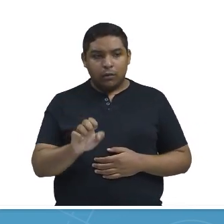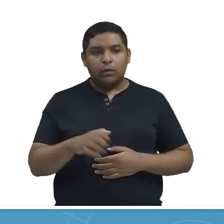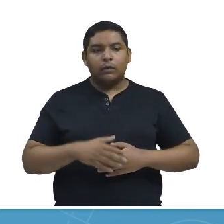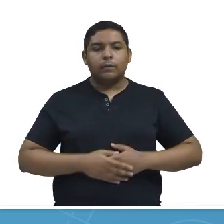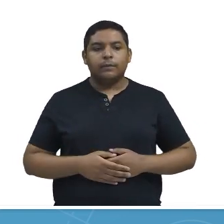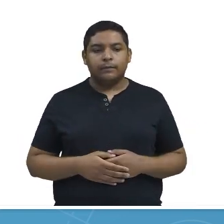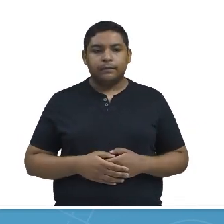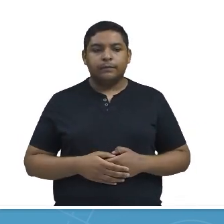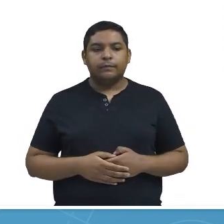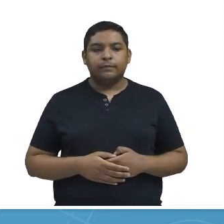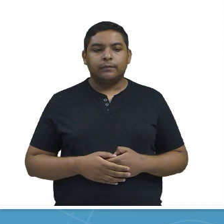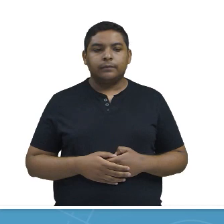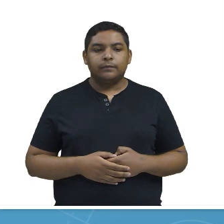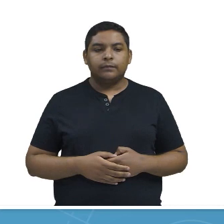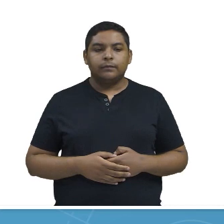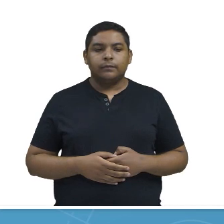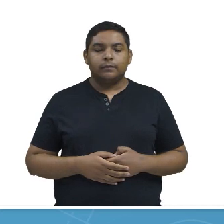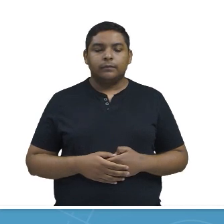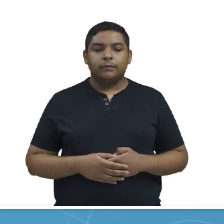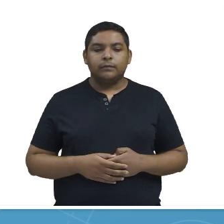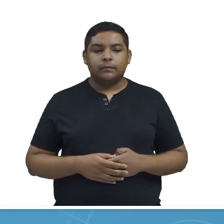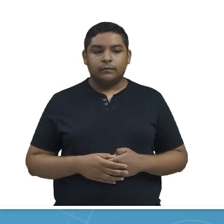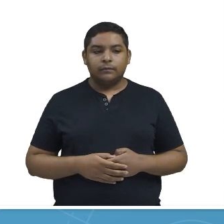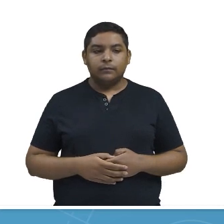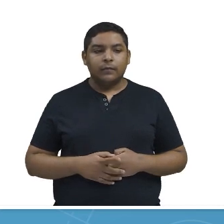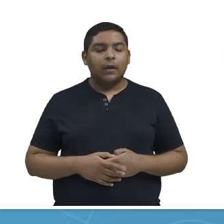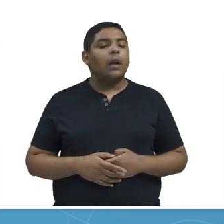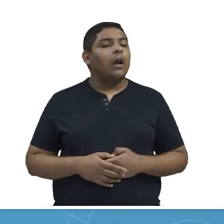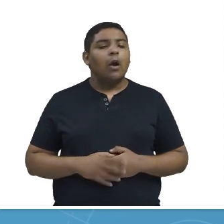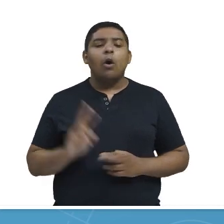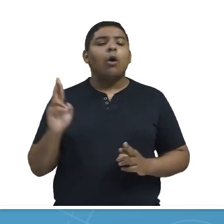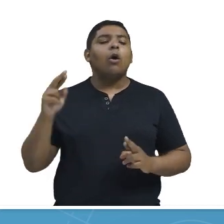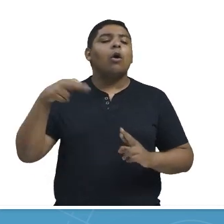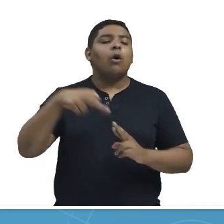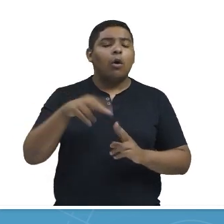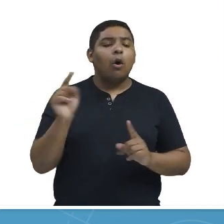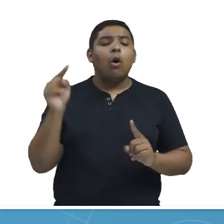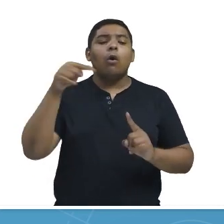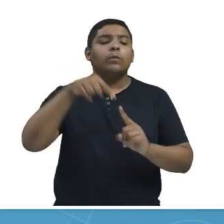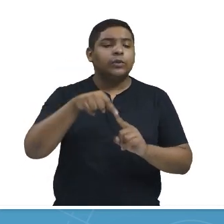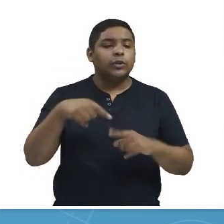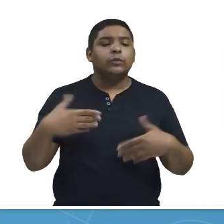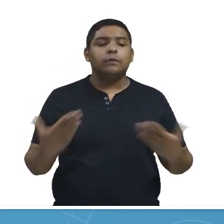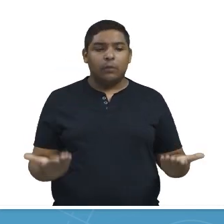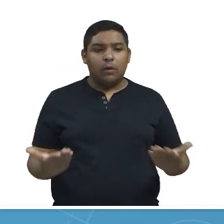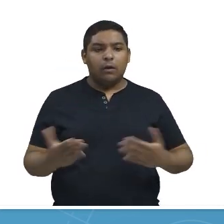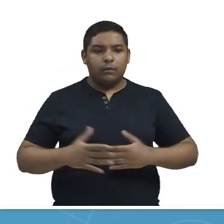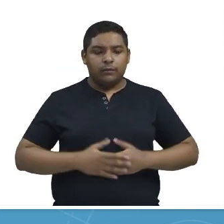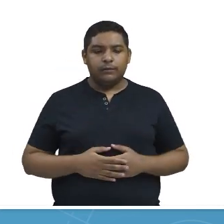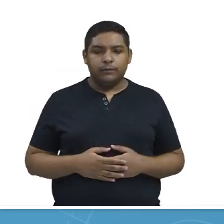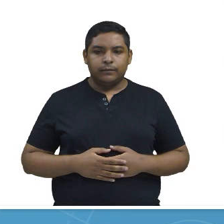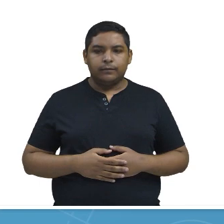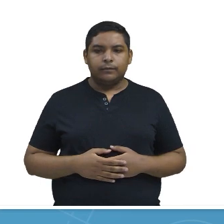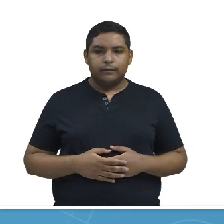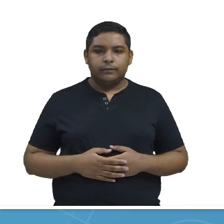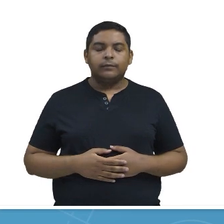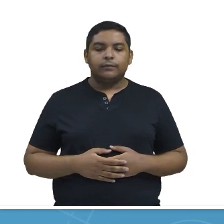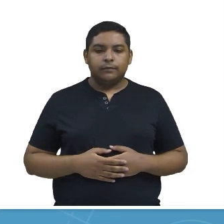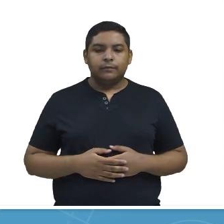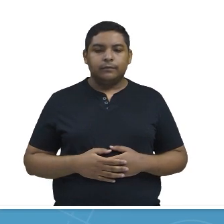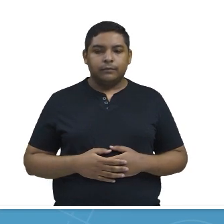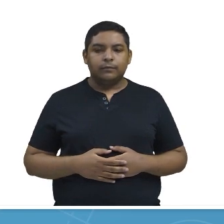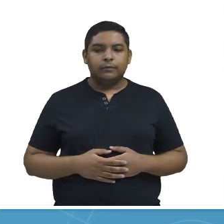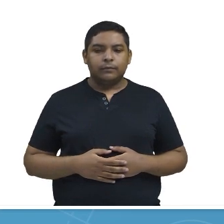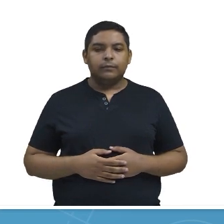Whose purpose, cuja finalidade is to alert people to this topic.